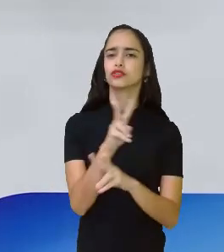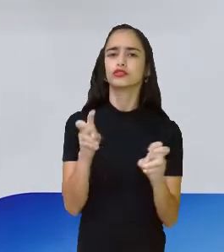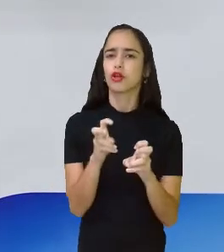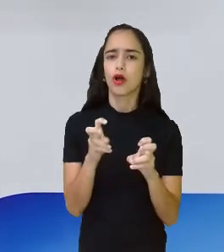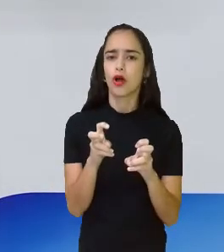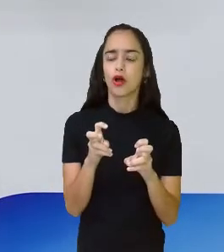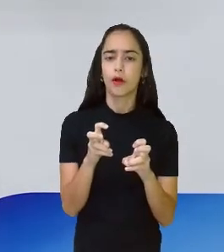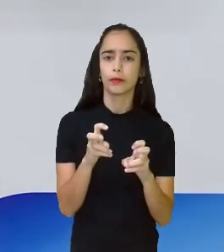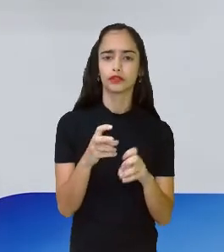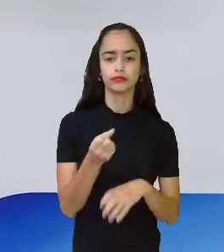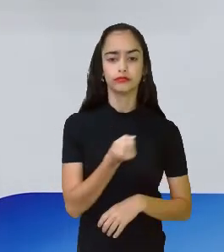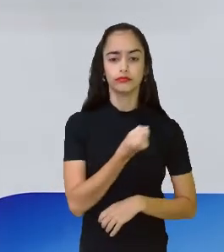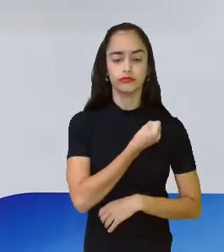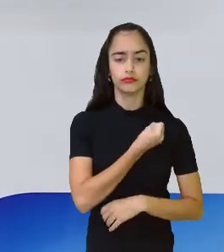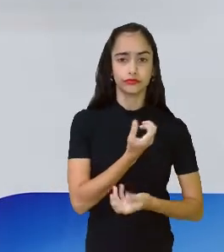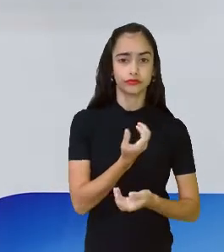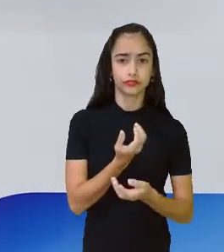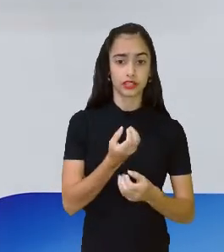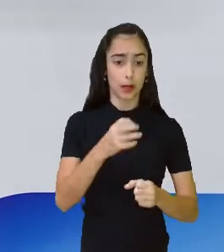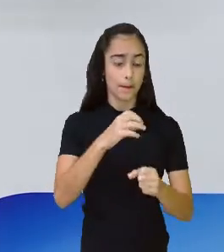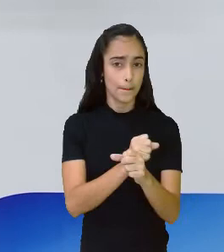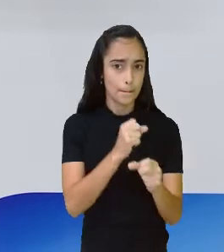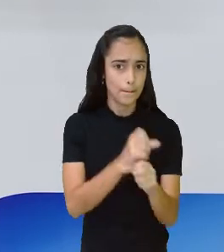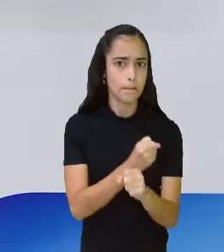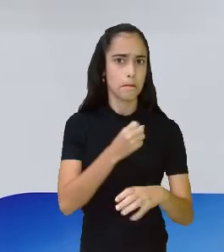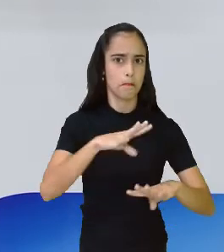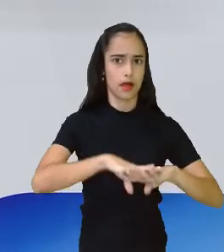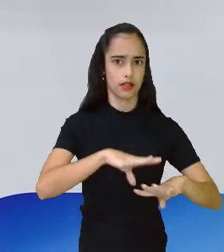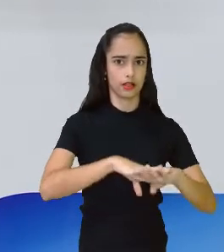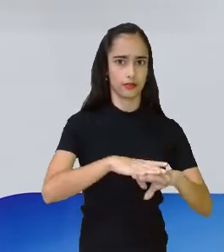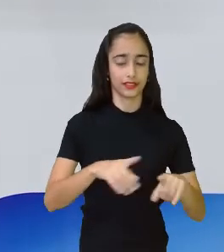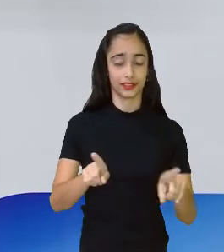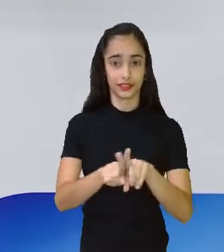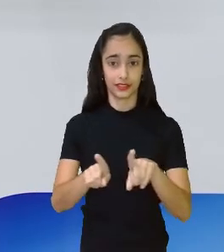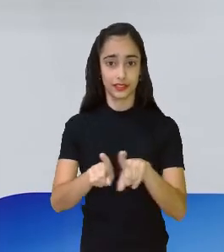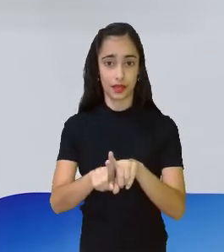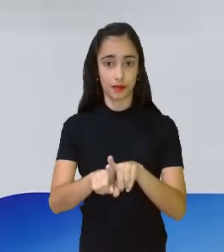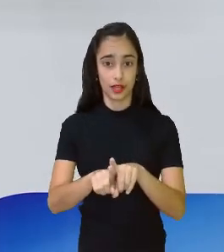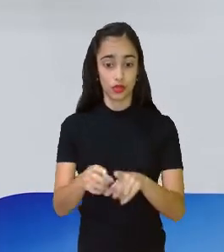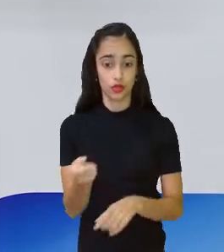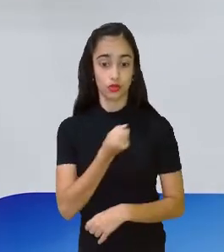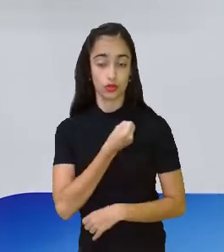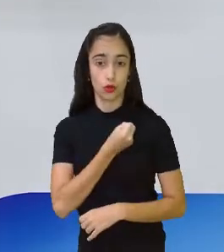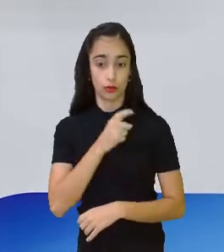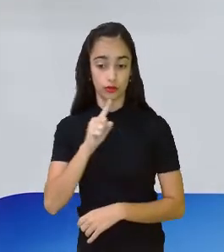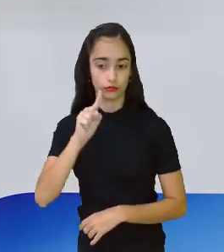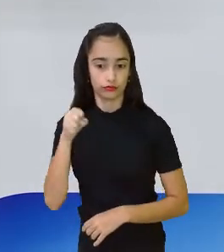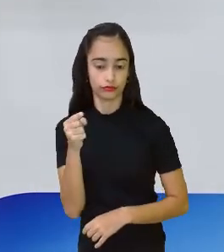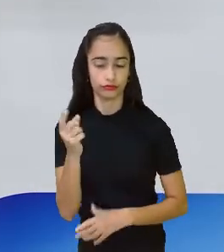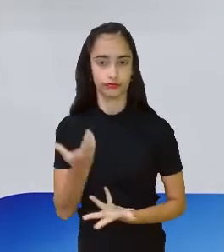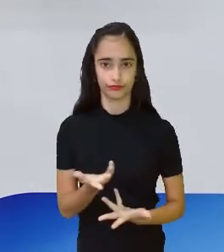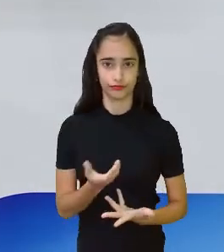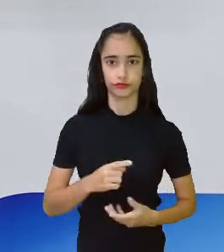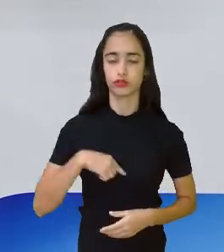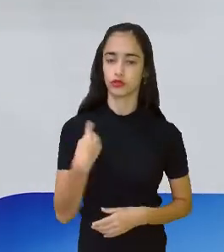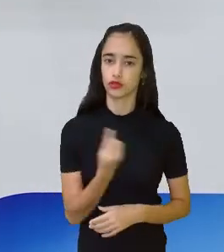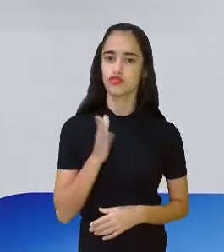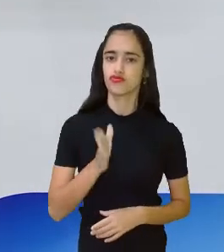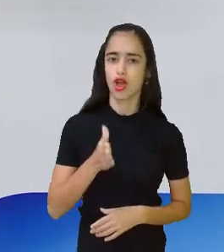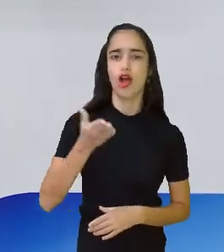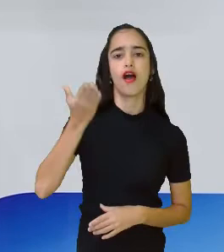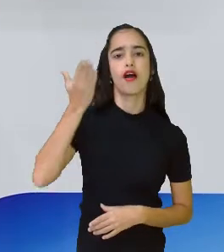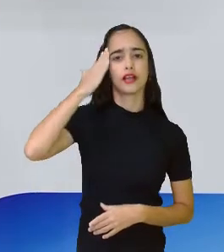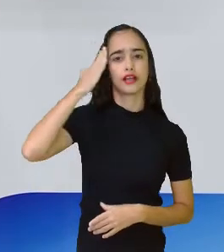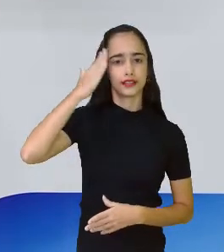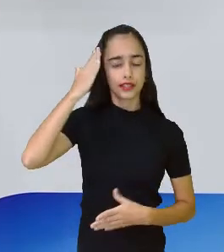de operações matemáticas e números racionais. A gente já entendeu, né, nas últimas aulas